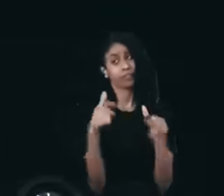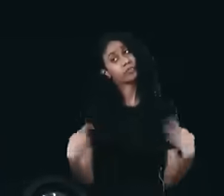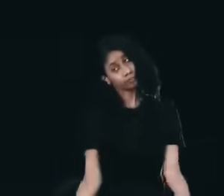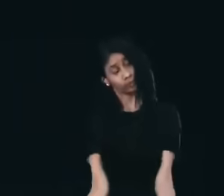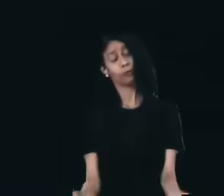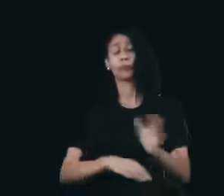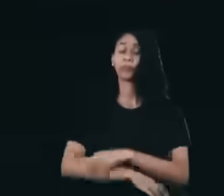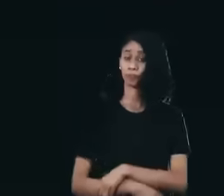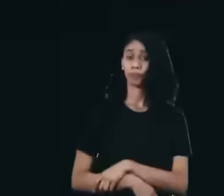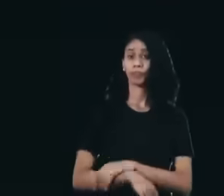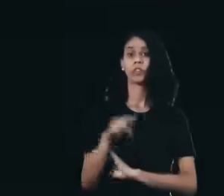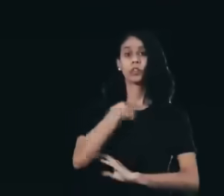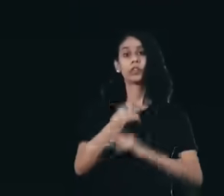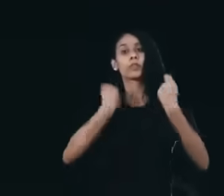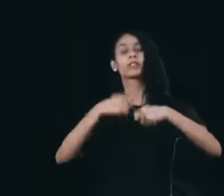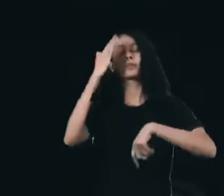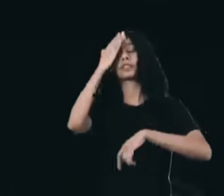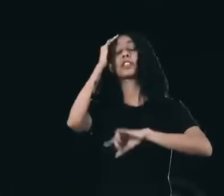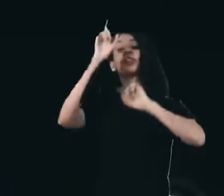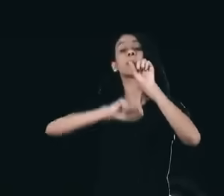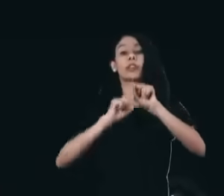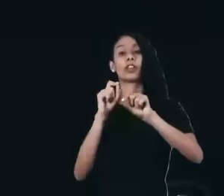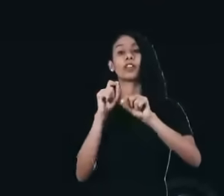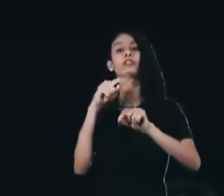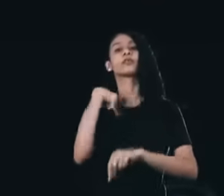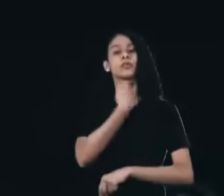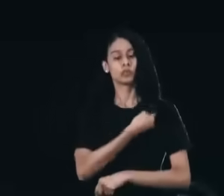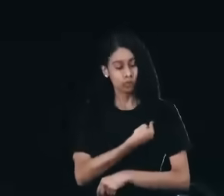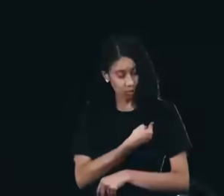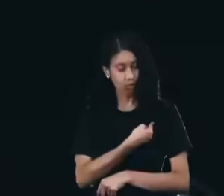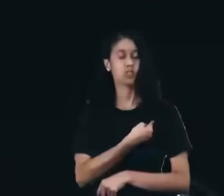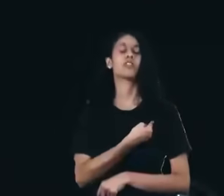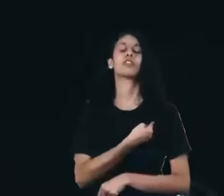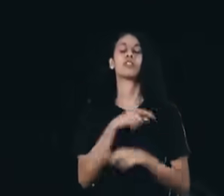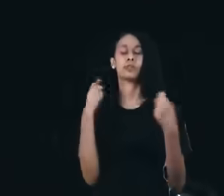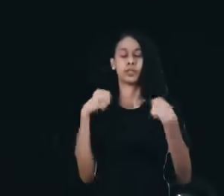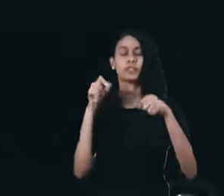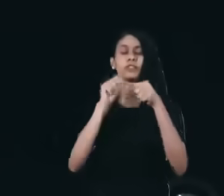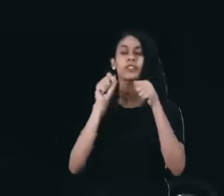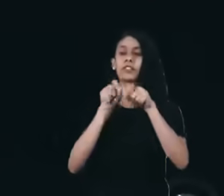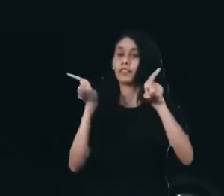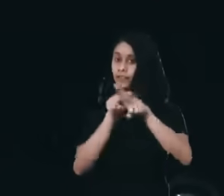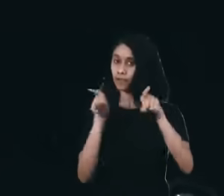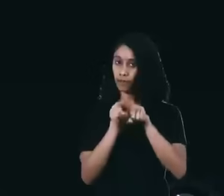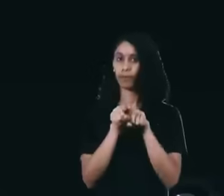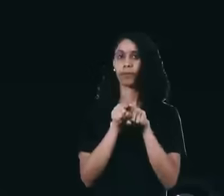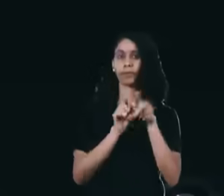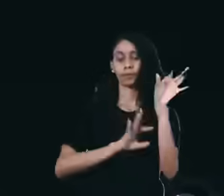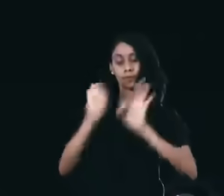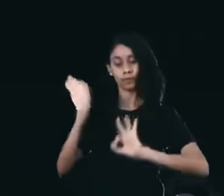isso. Nós precisamos entender que tem a nossa parte. A gente precisa se preparar. Eliezer